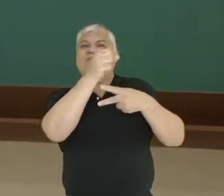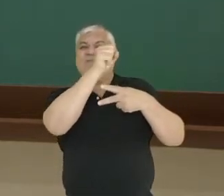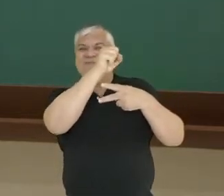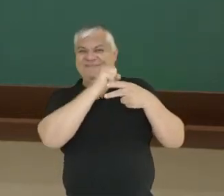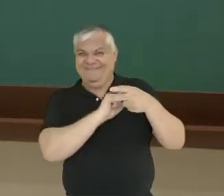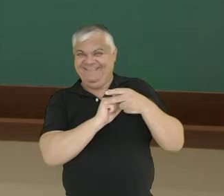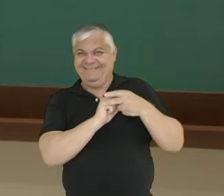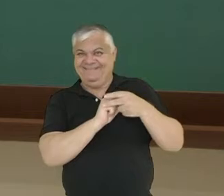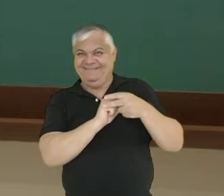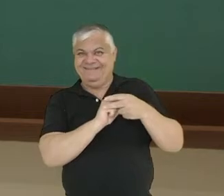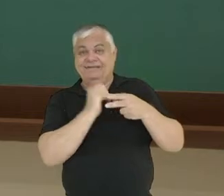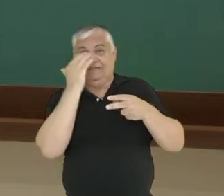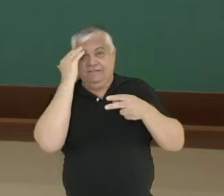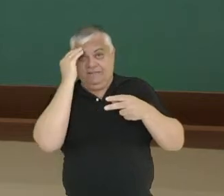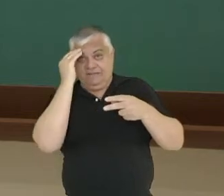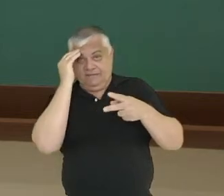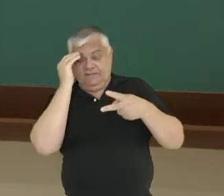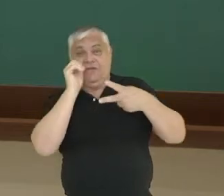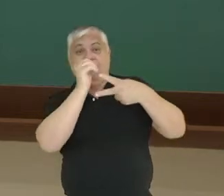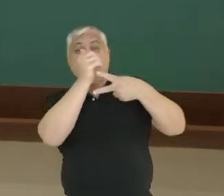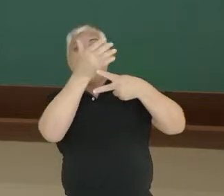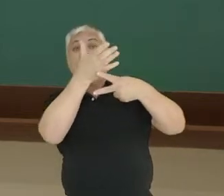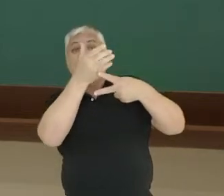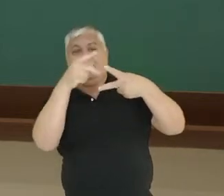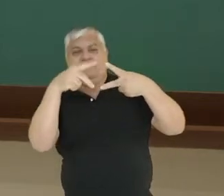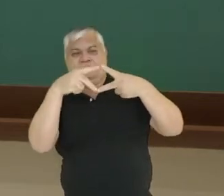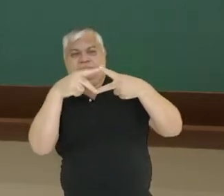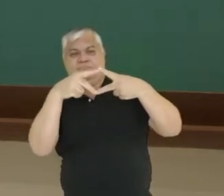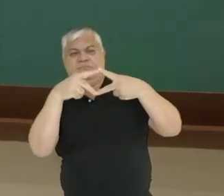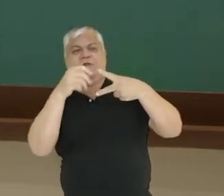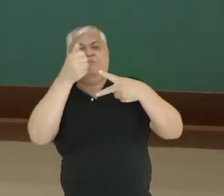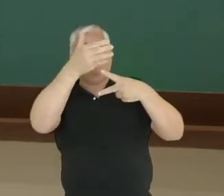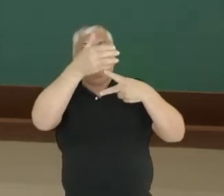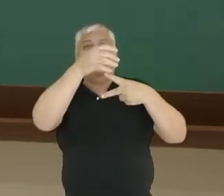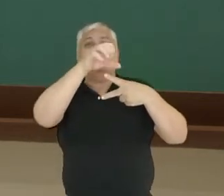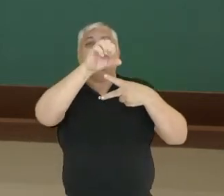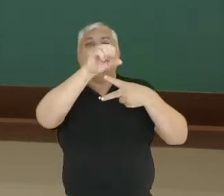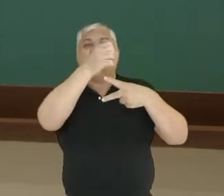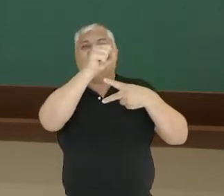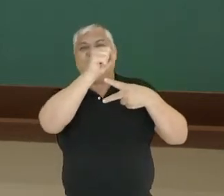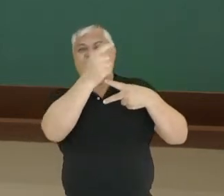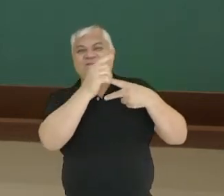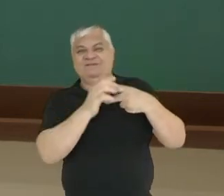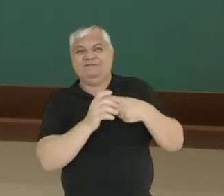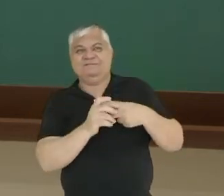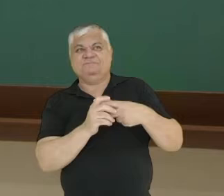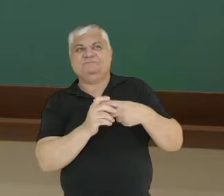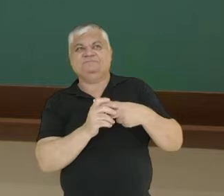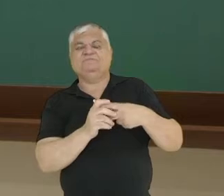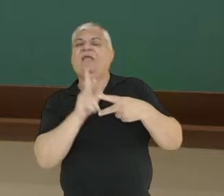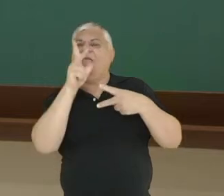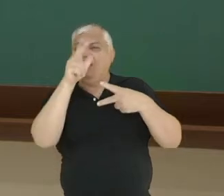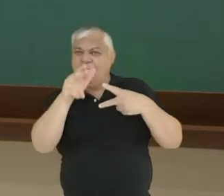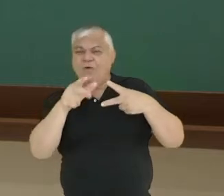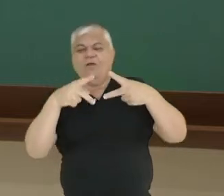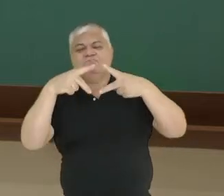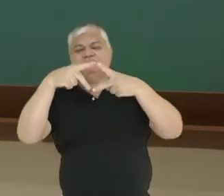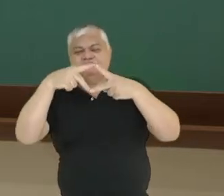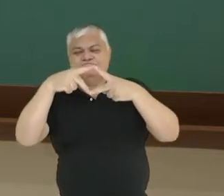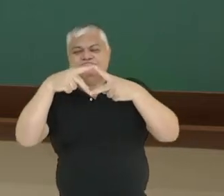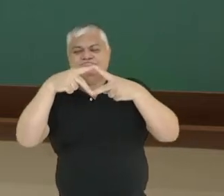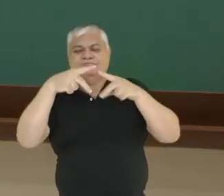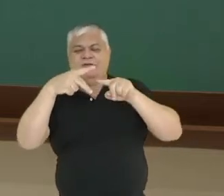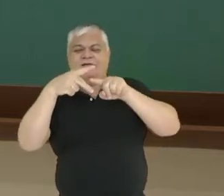graus. Portanto, o ângulo externo vale 98 graus. e vou fazer o mesmo procedimento